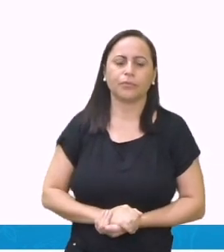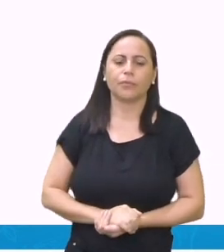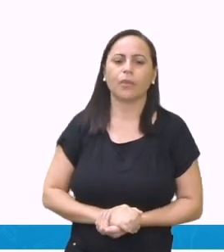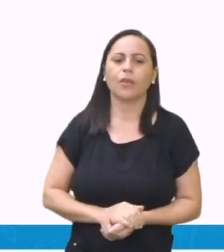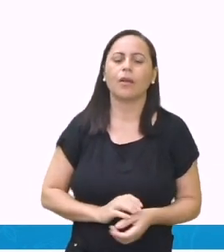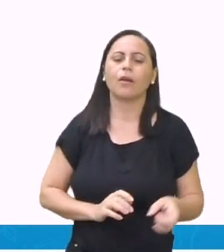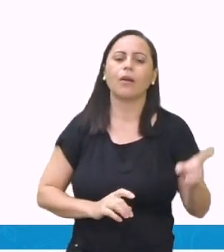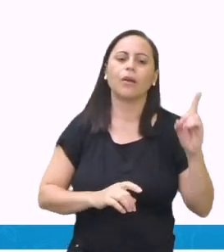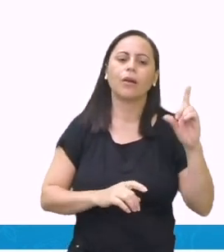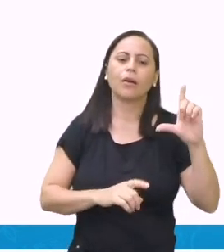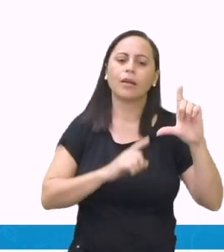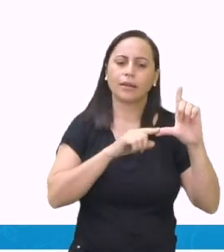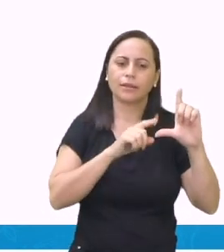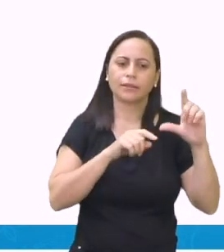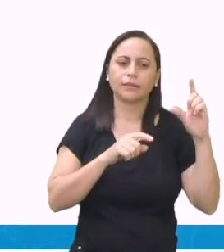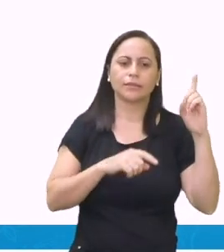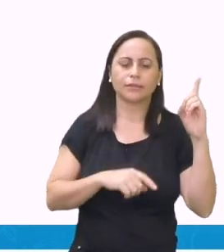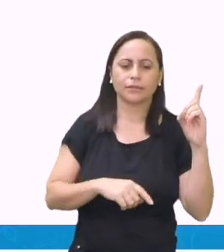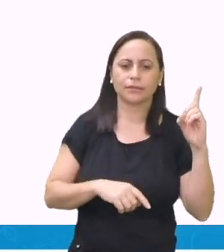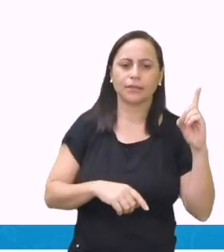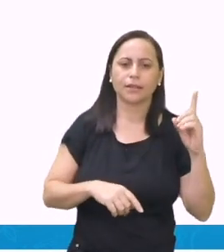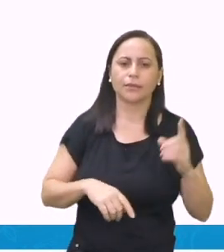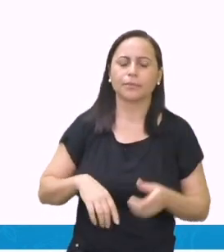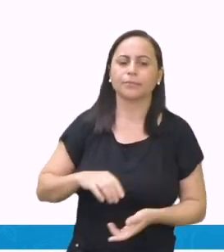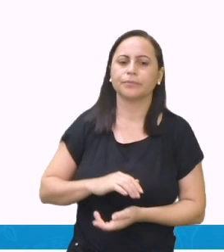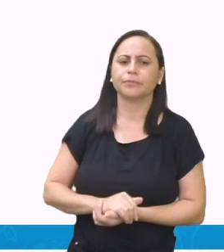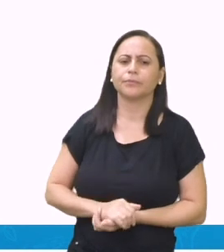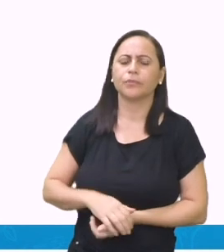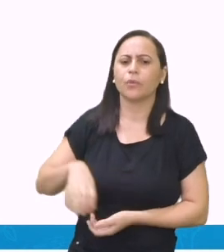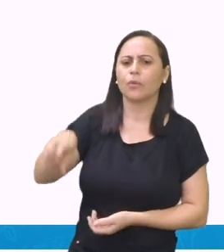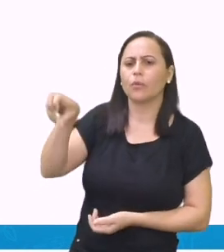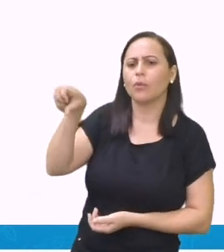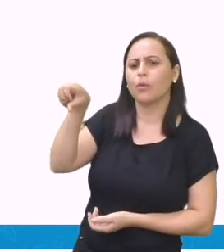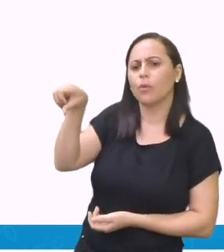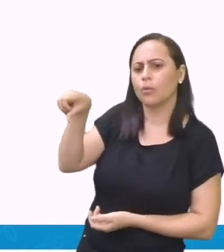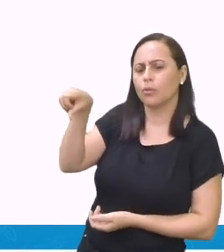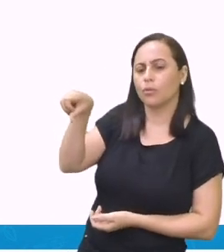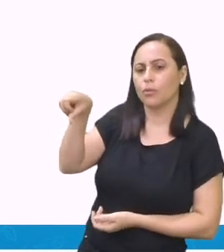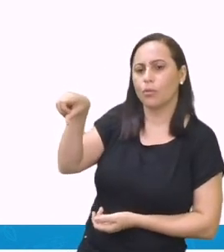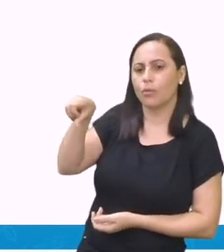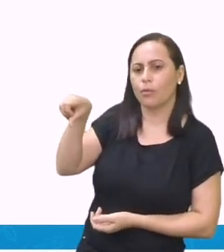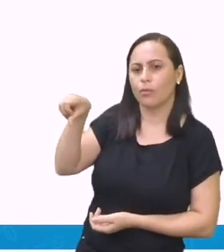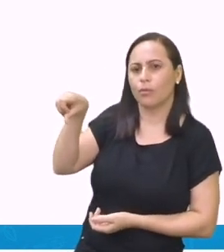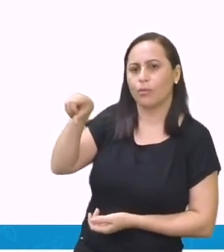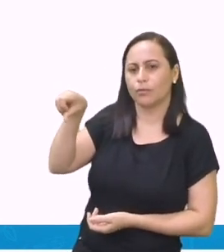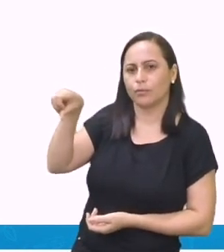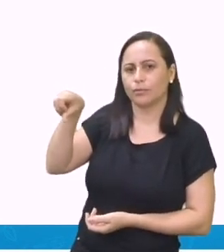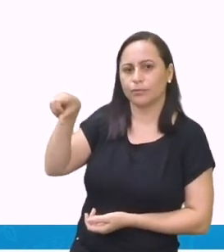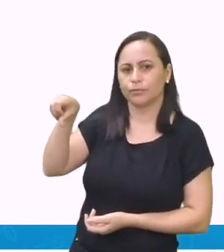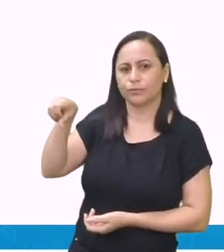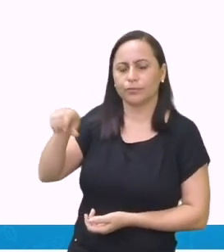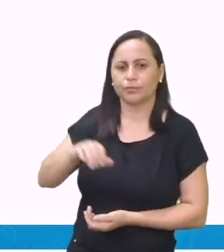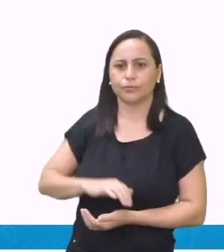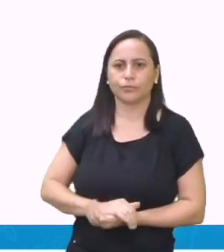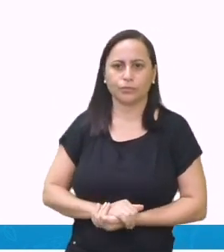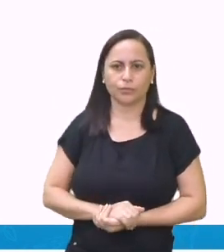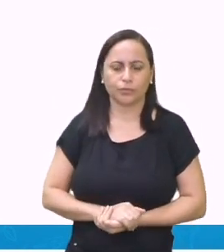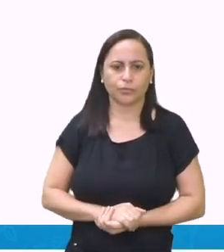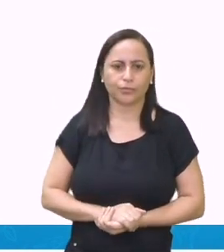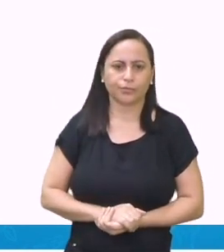E, por último, que está aqui representado, Mateus. Qual foi a colocação do Mateus, gente? Ele ficou